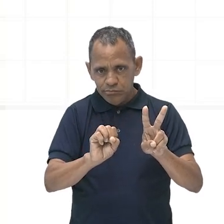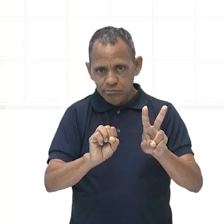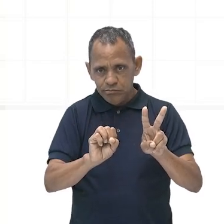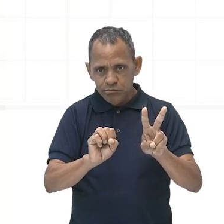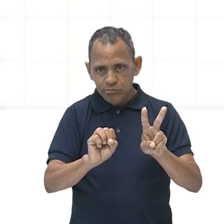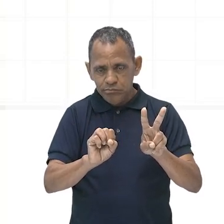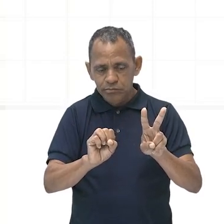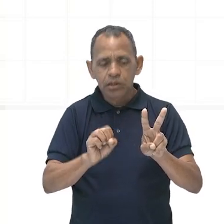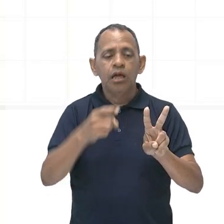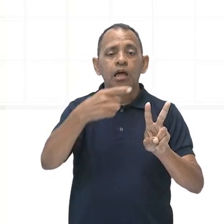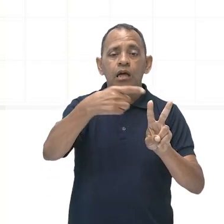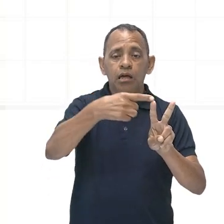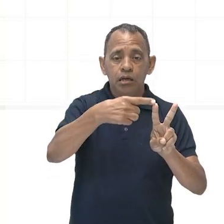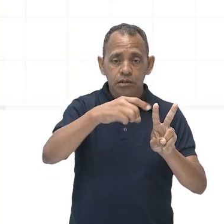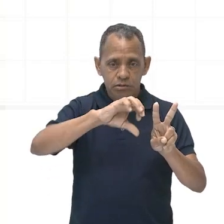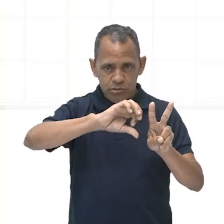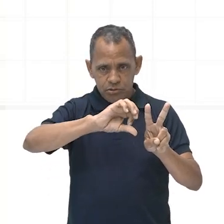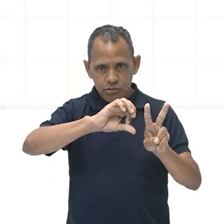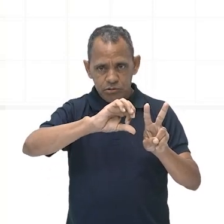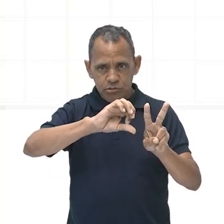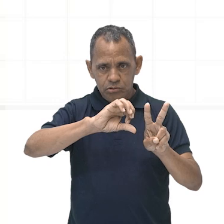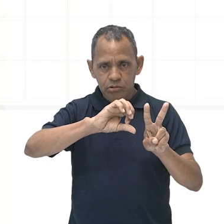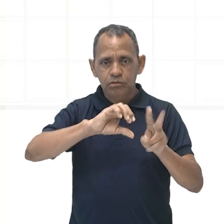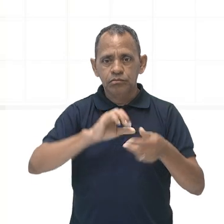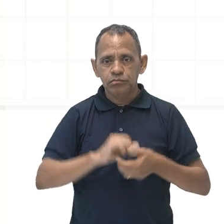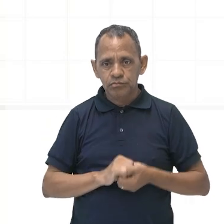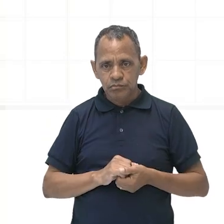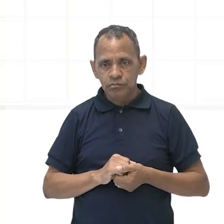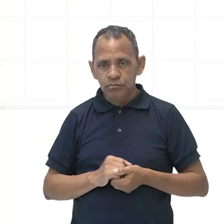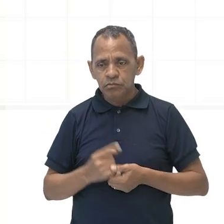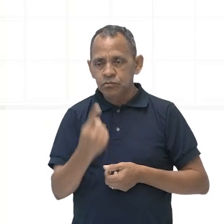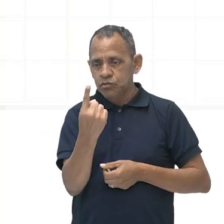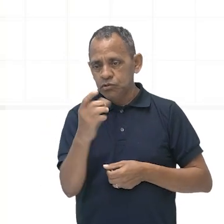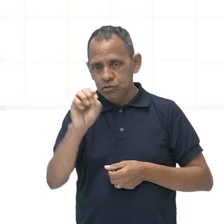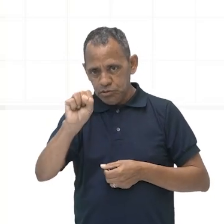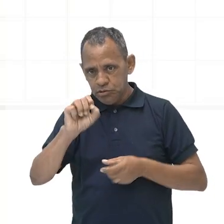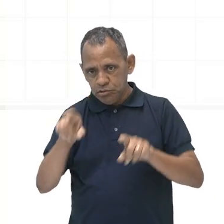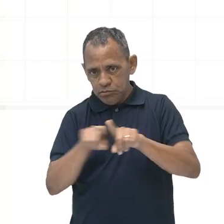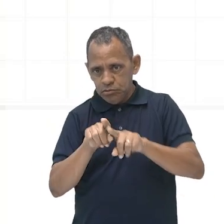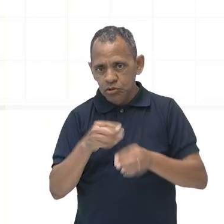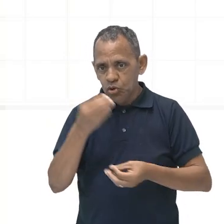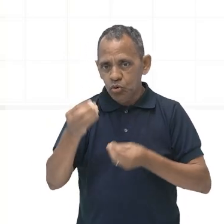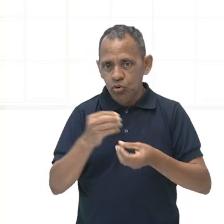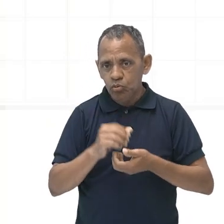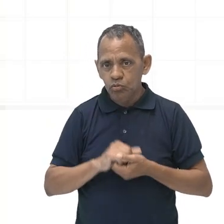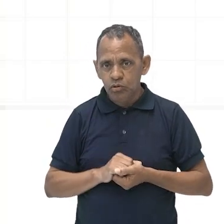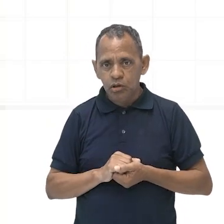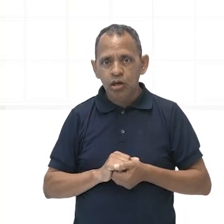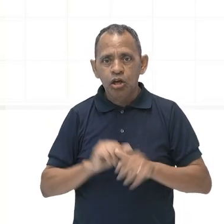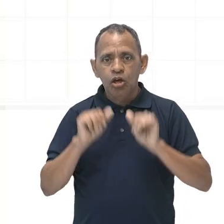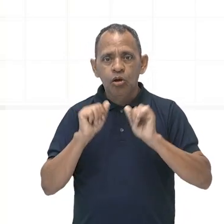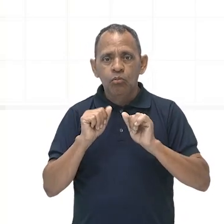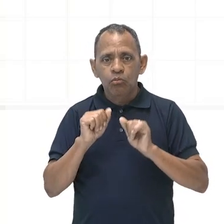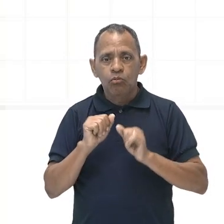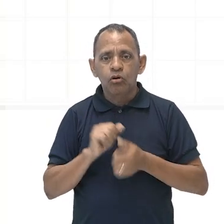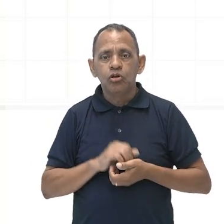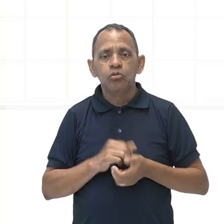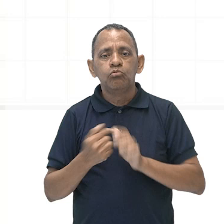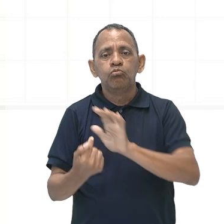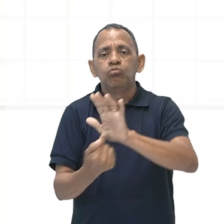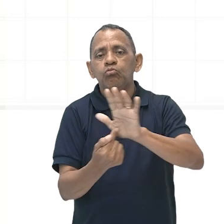18. E aqui a mesma coisa, ó. Como é que vai ficar? Poderia escrever como sendo